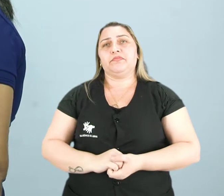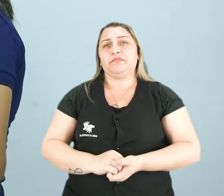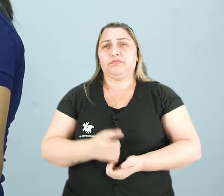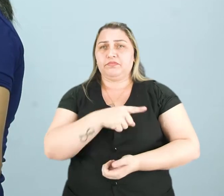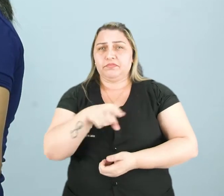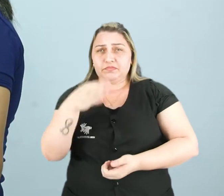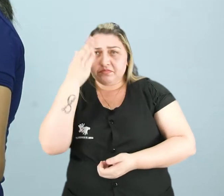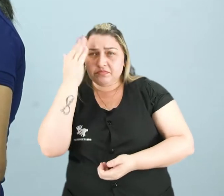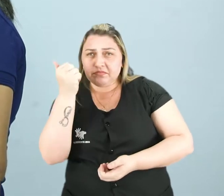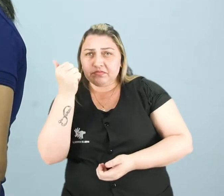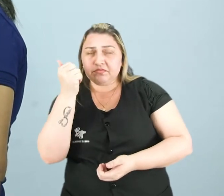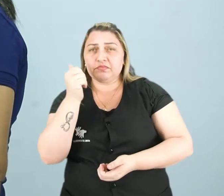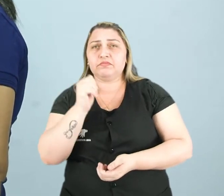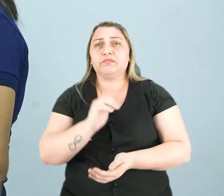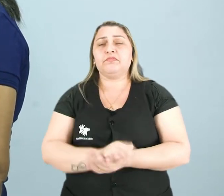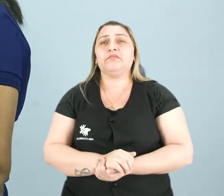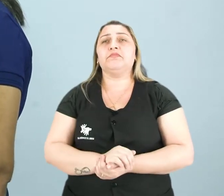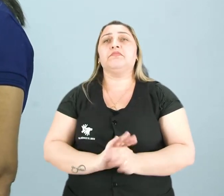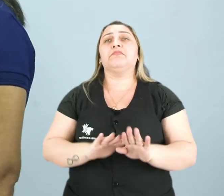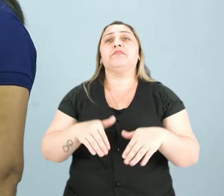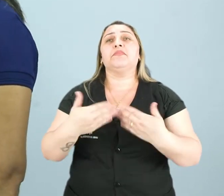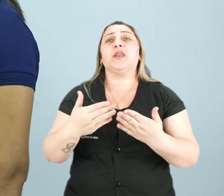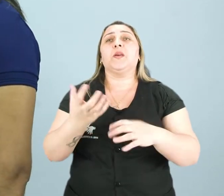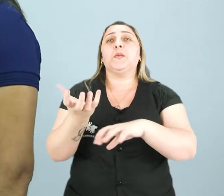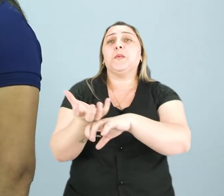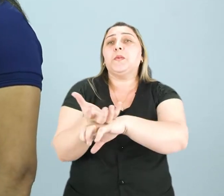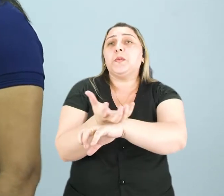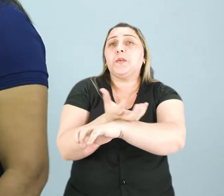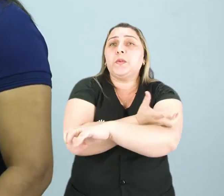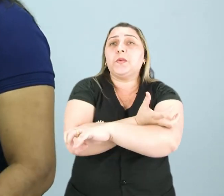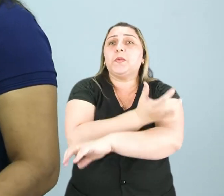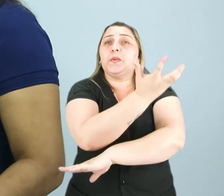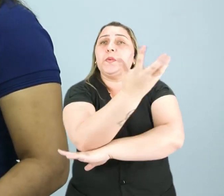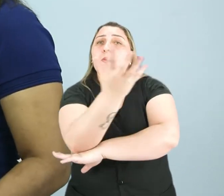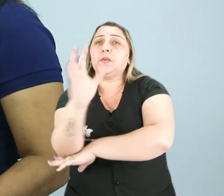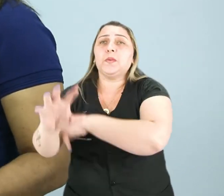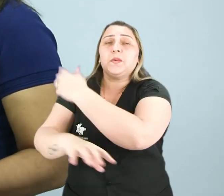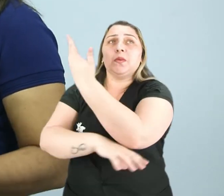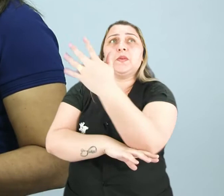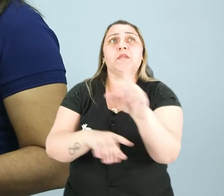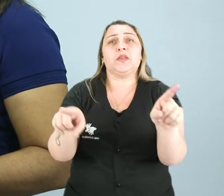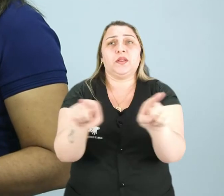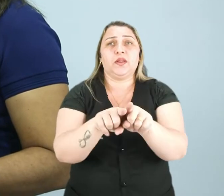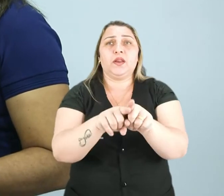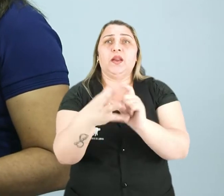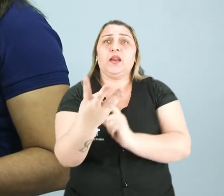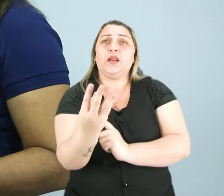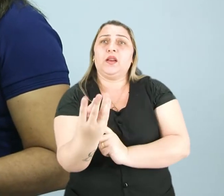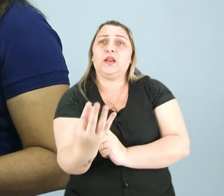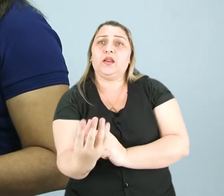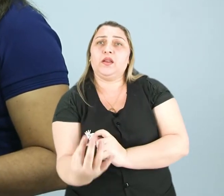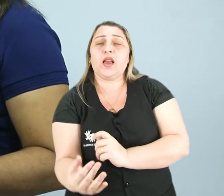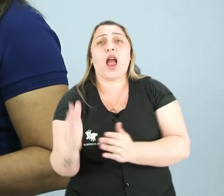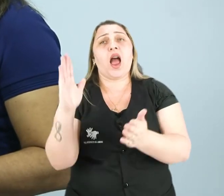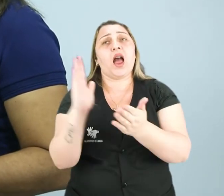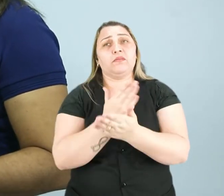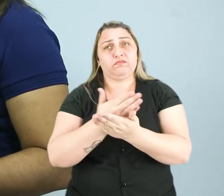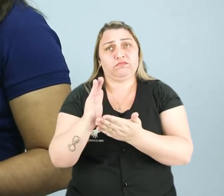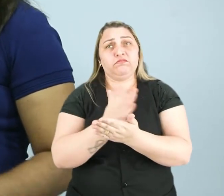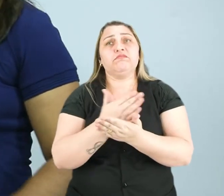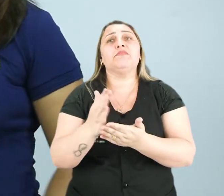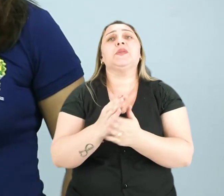Vocês sabem? São os vegetais, mas nós temos também algas e